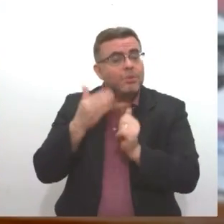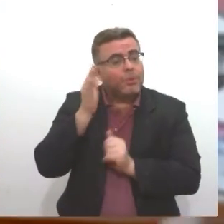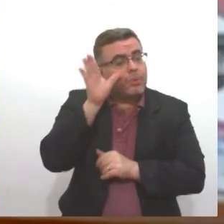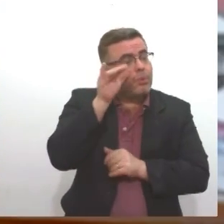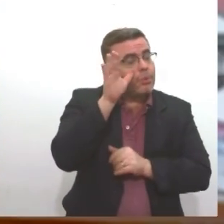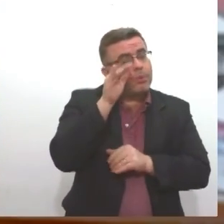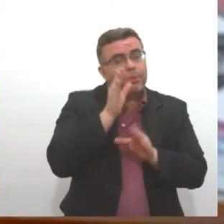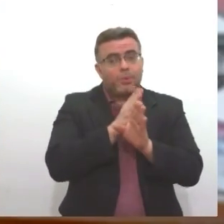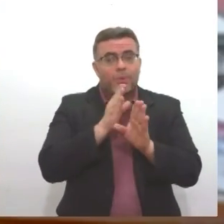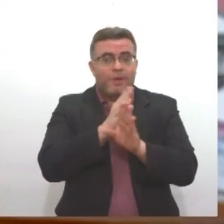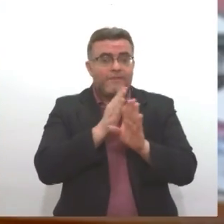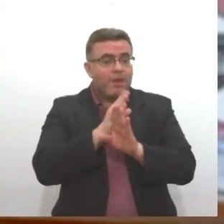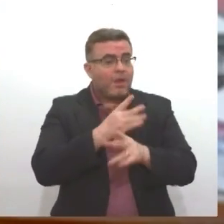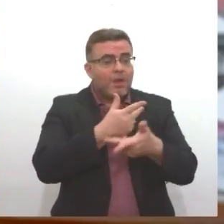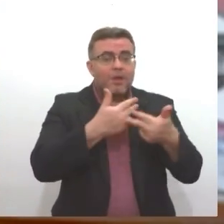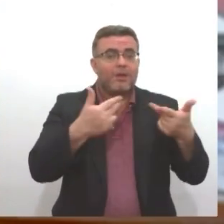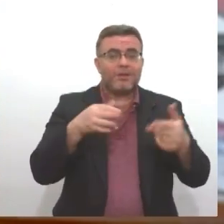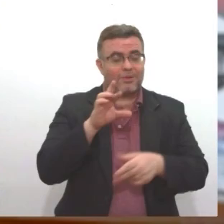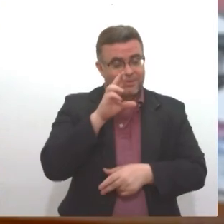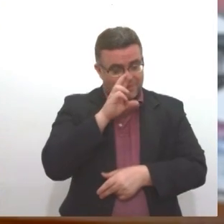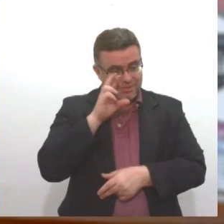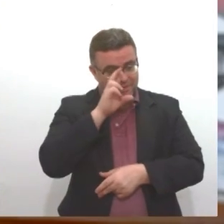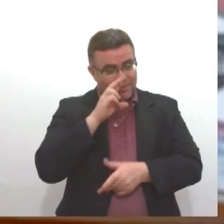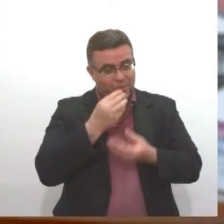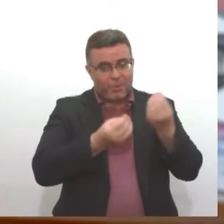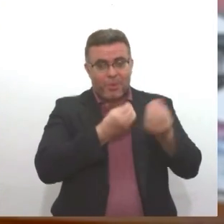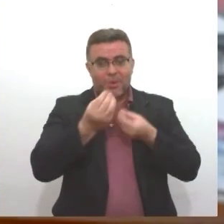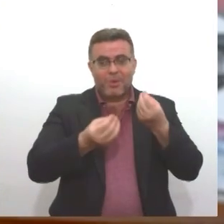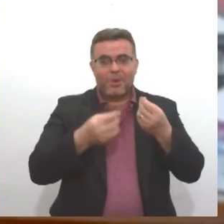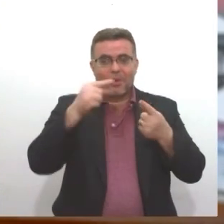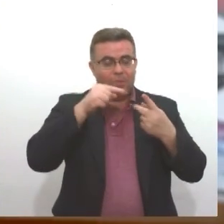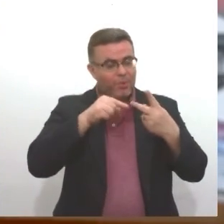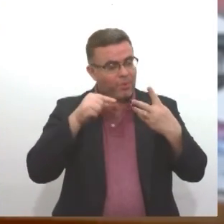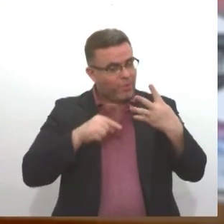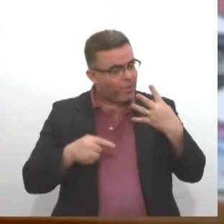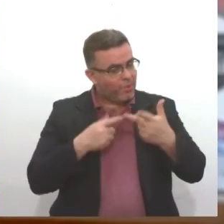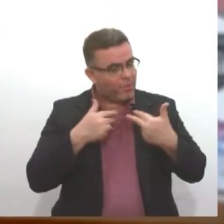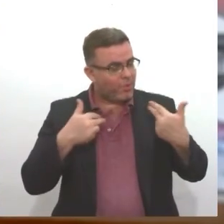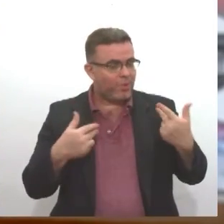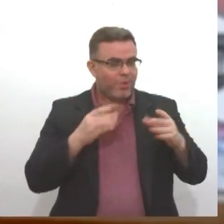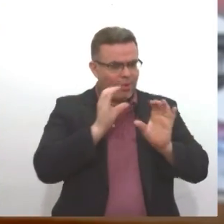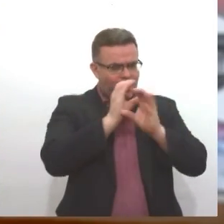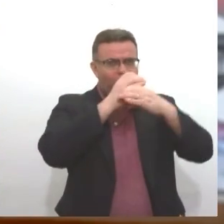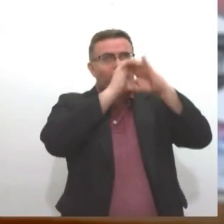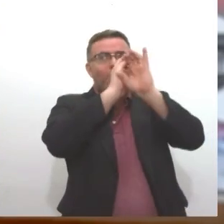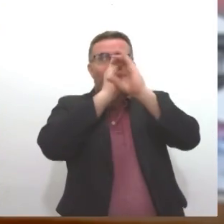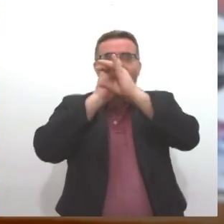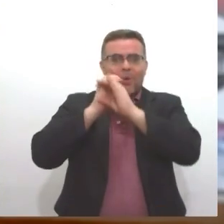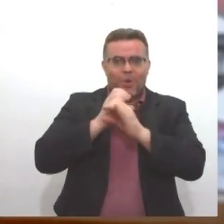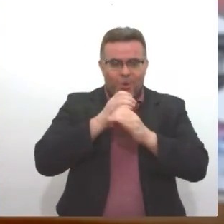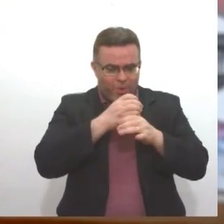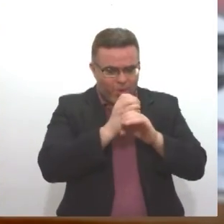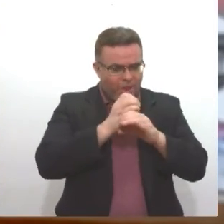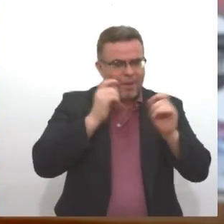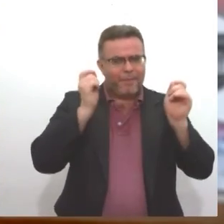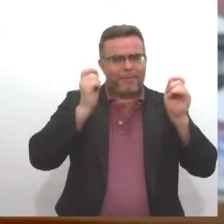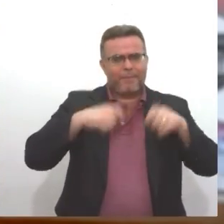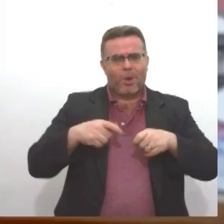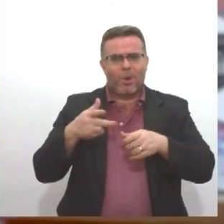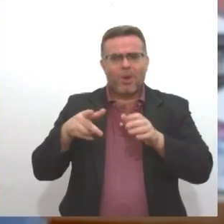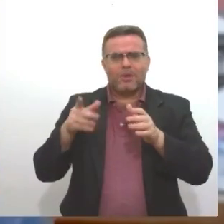ampliar o que a gente entende da realidade usando uma série de instrumentos, telescópios, microscópios, detectores diversos,